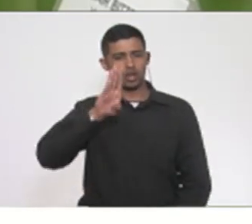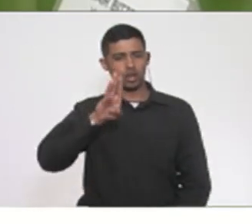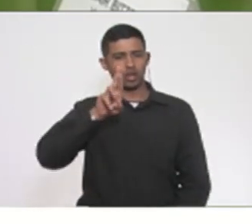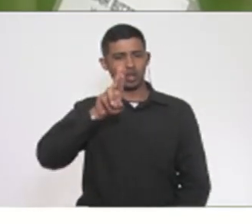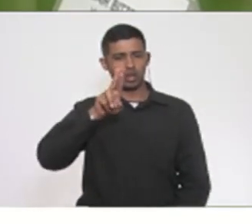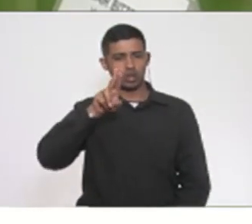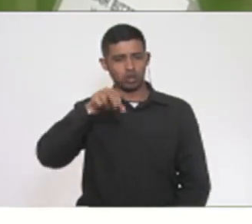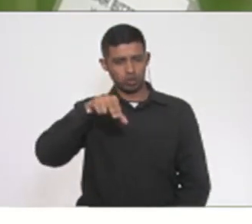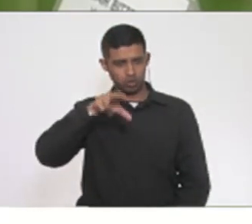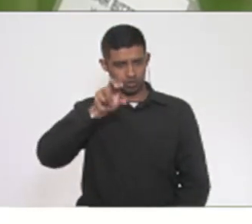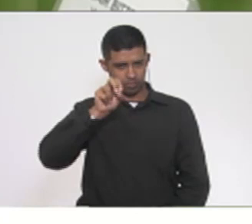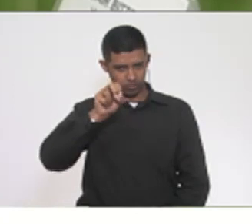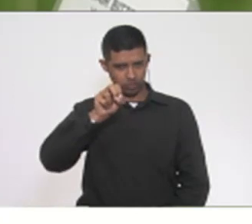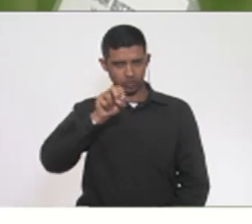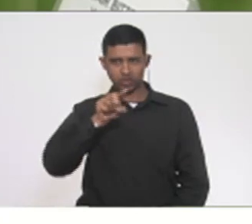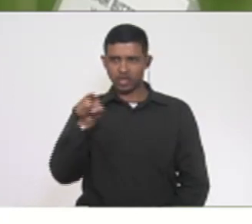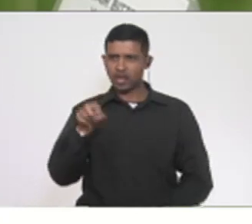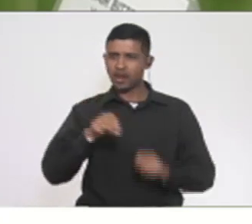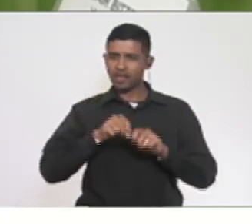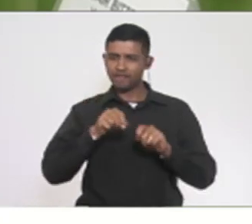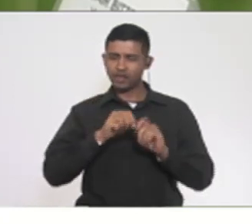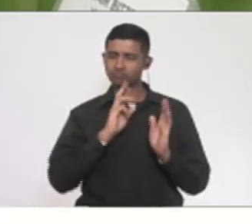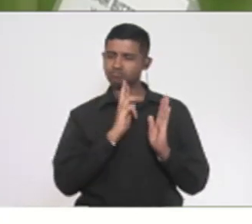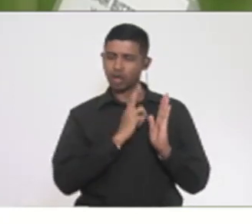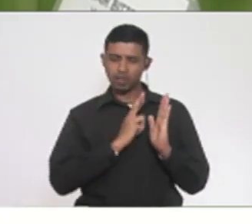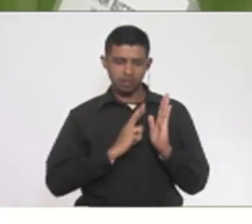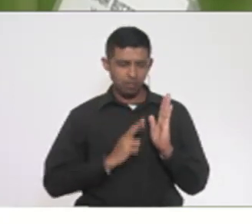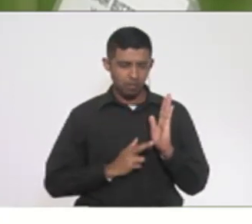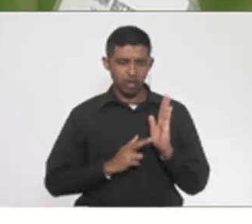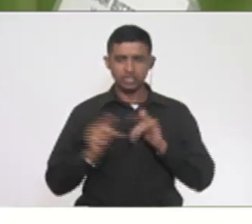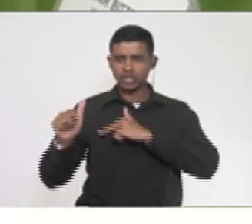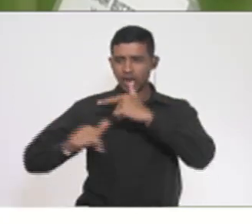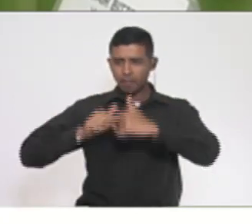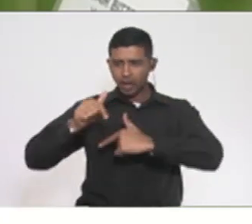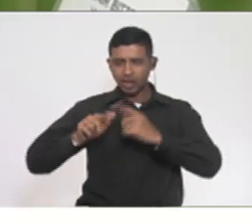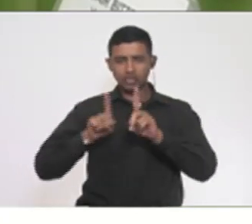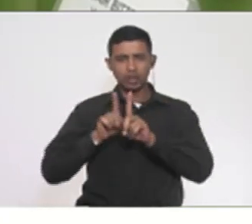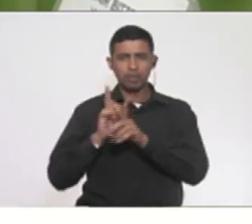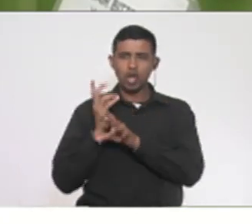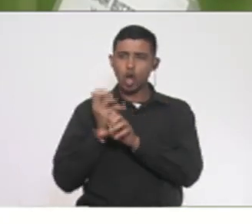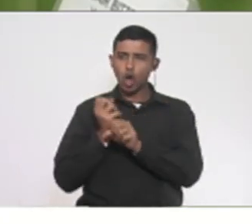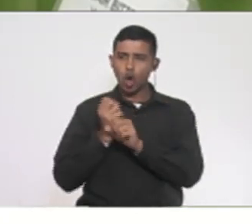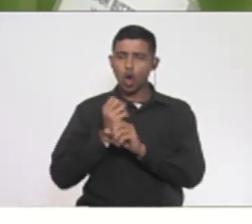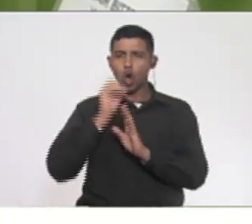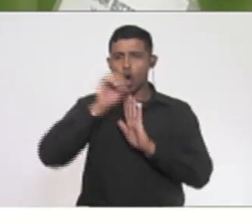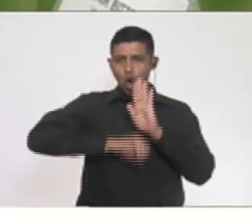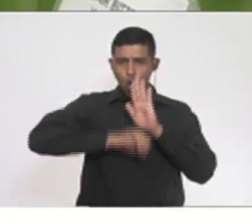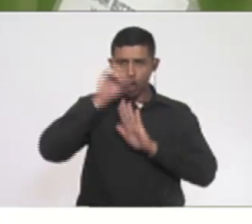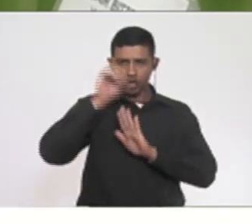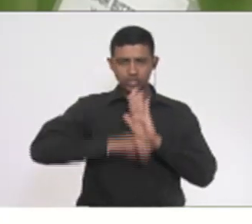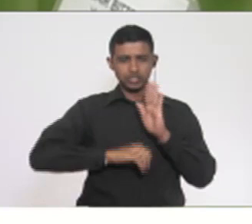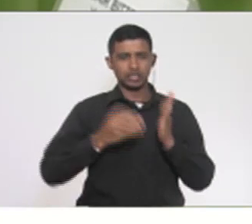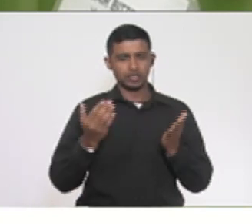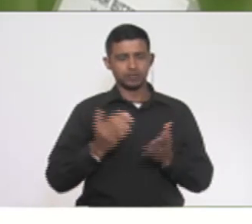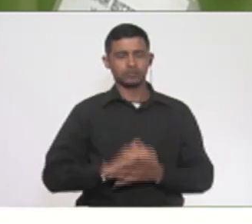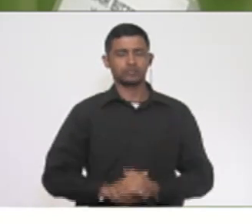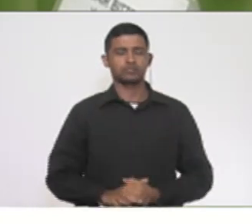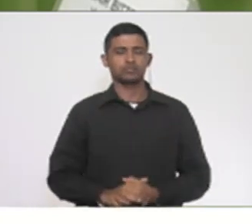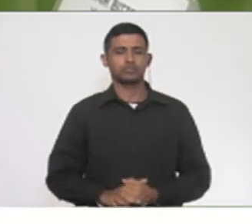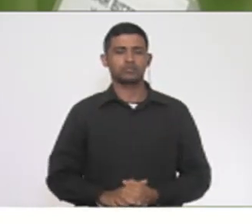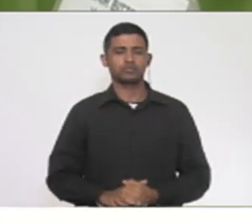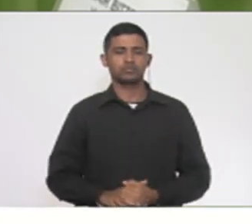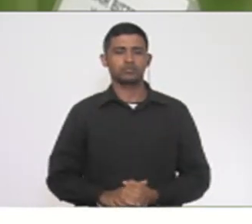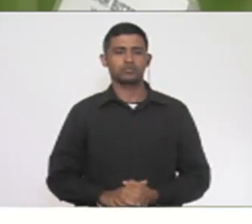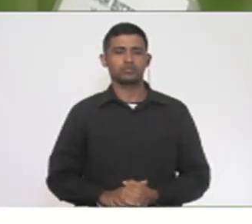um relato operacional e orçamentário. Nesse relato operacional e orçamentário,